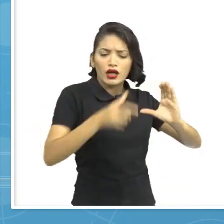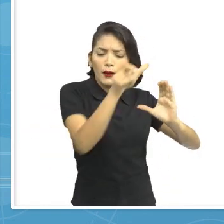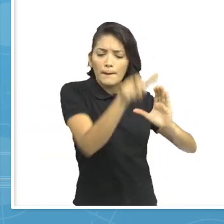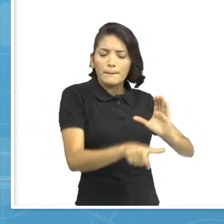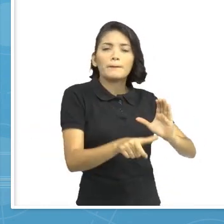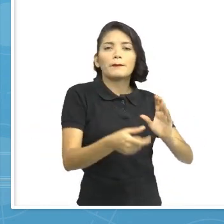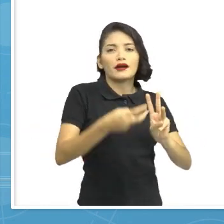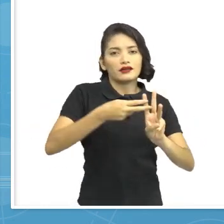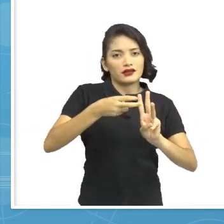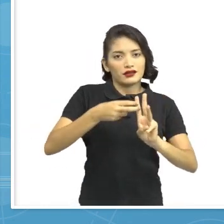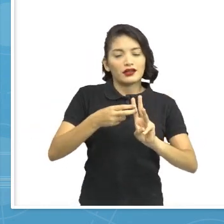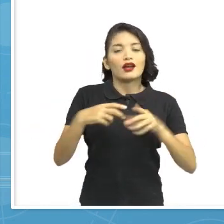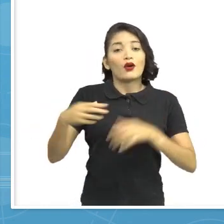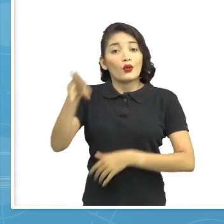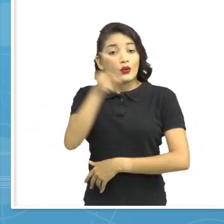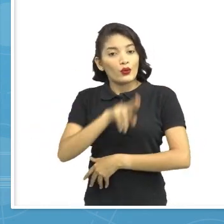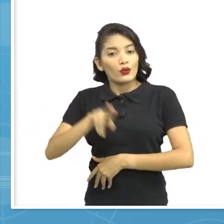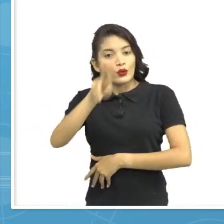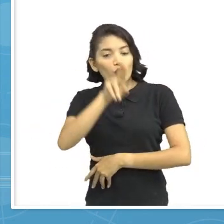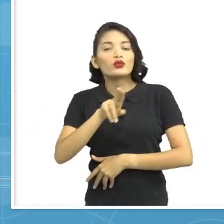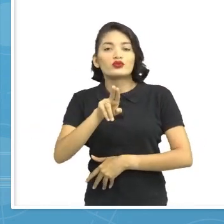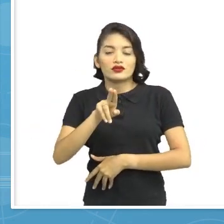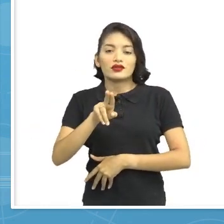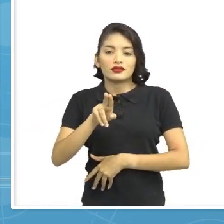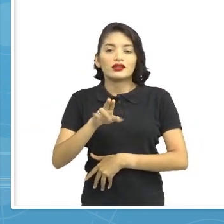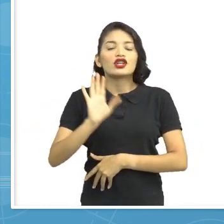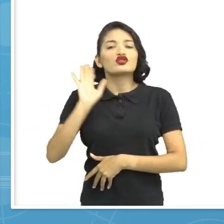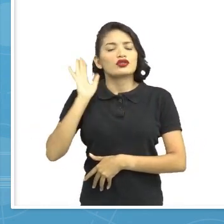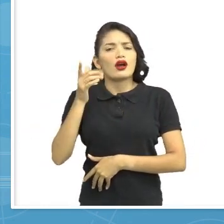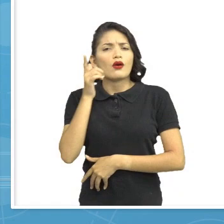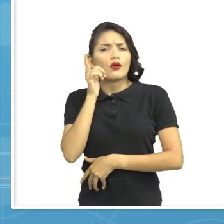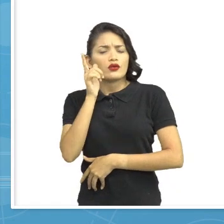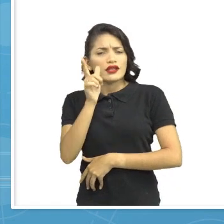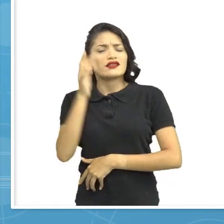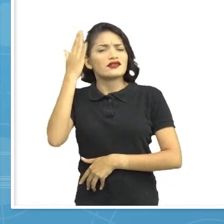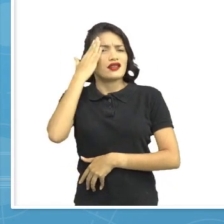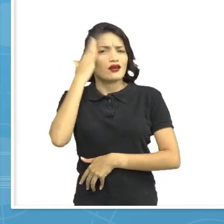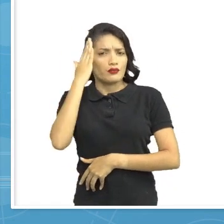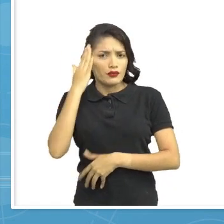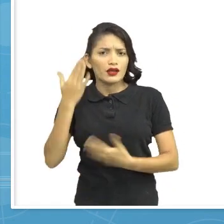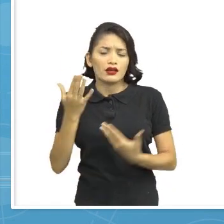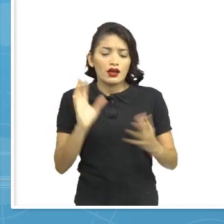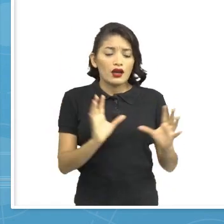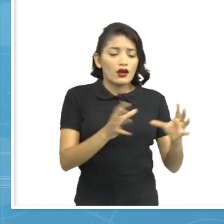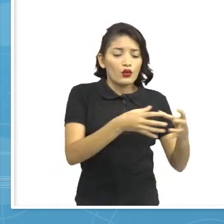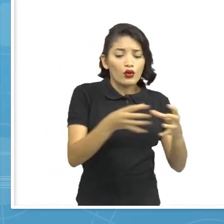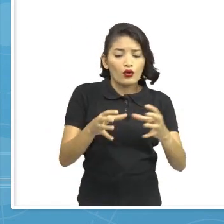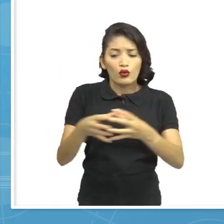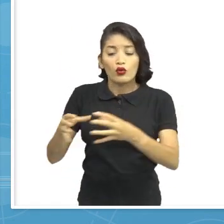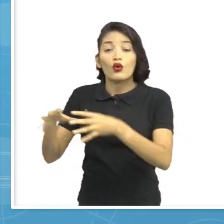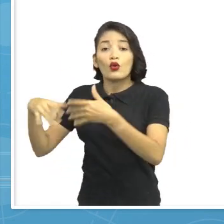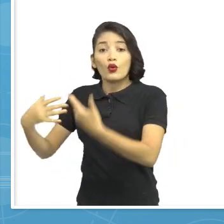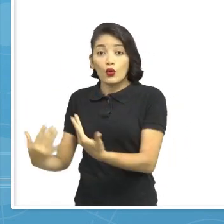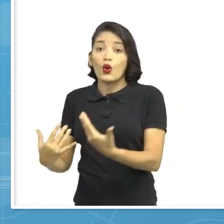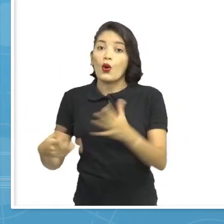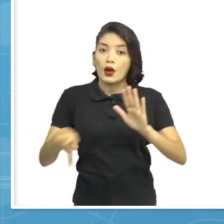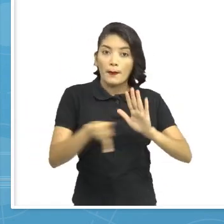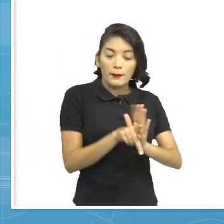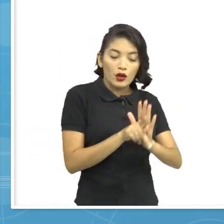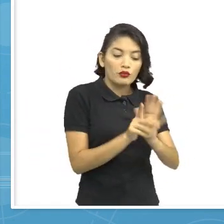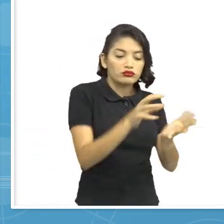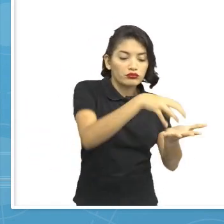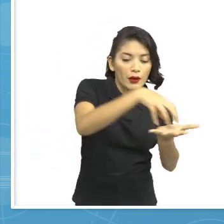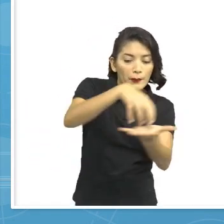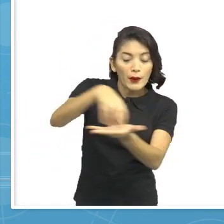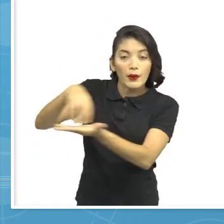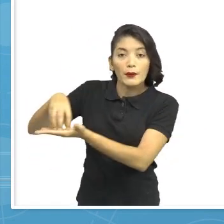né? Quando eles estão com esse cocá, eles já conseguem identificar entre as etnias a qual etnia ele pertence,